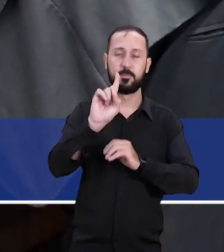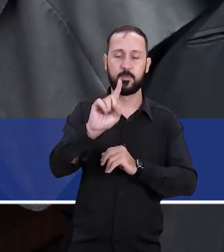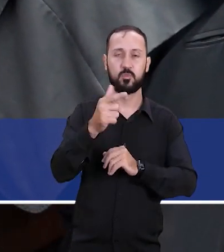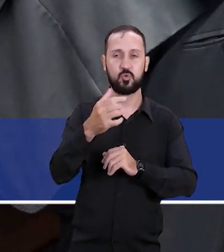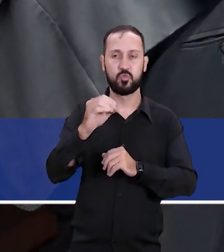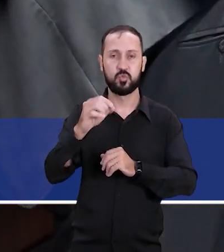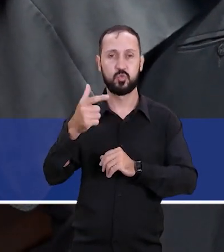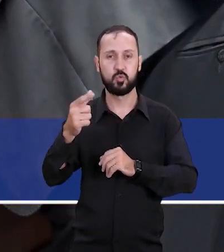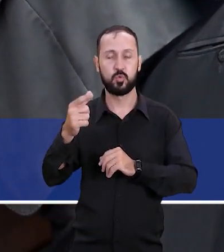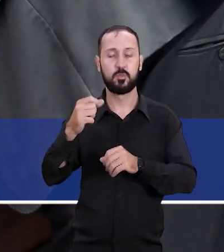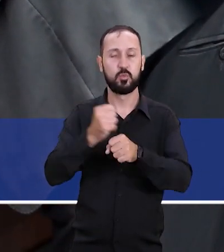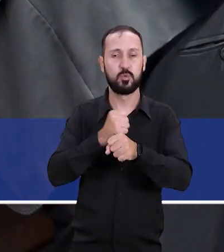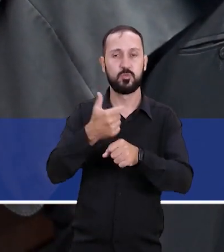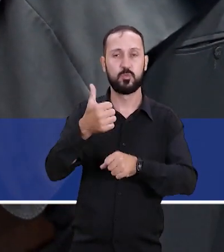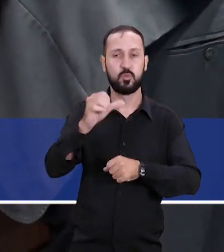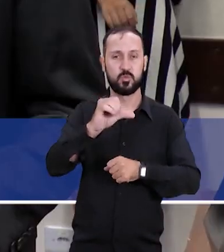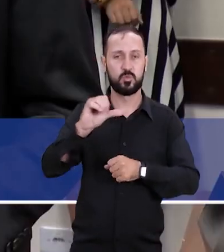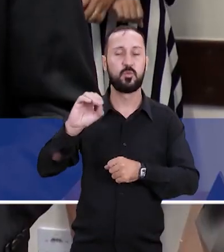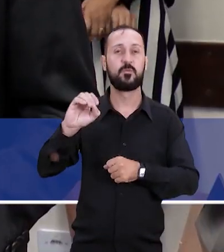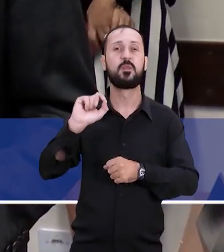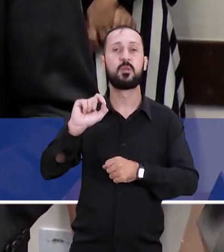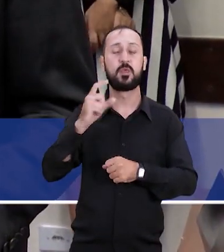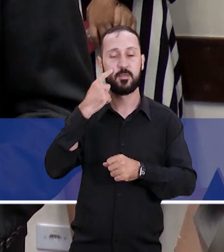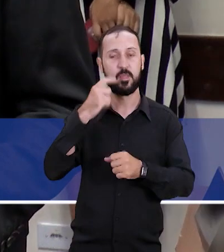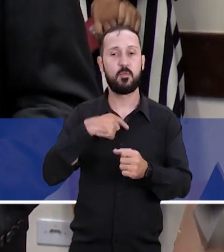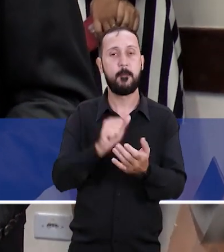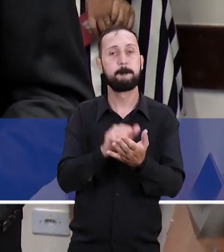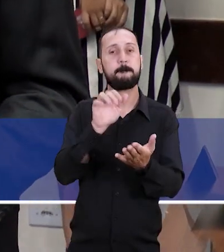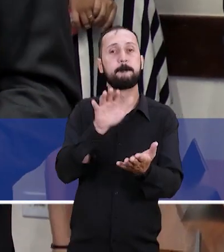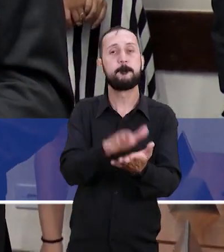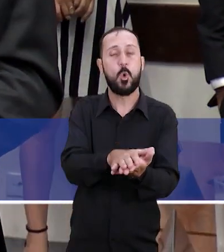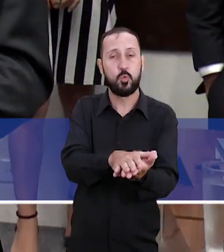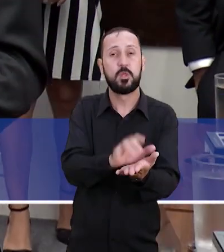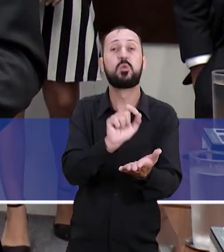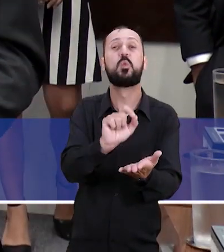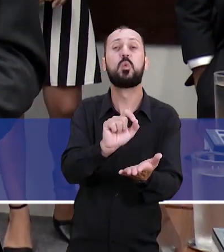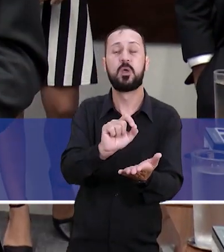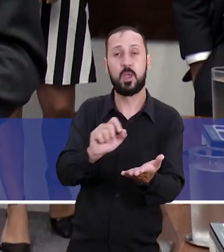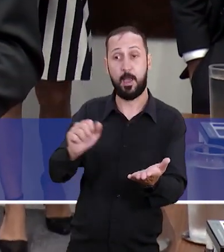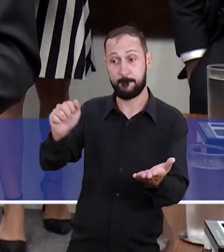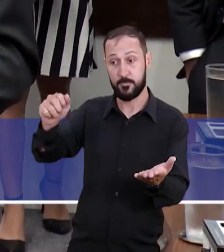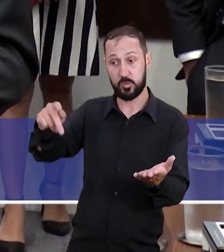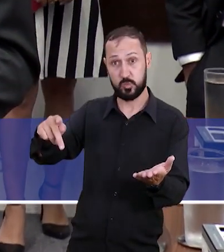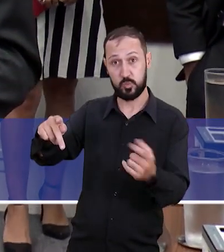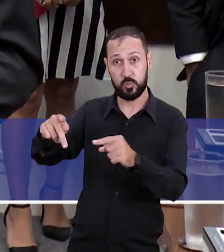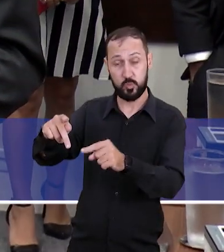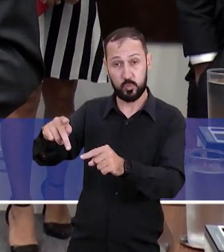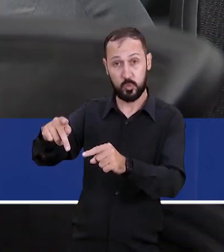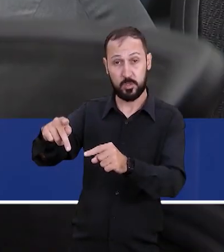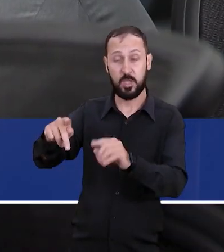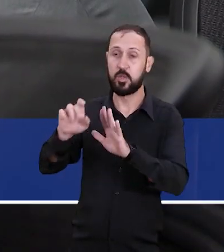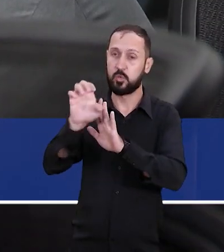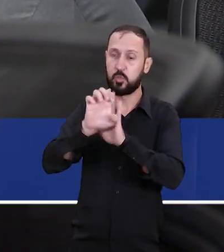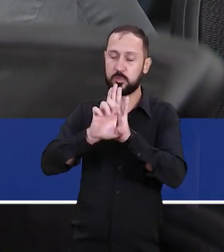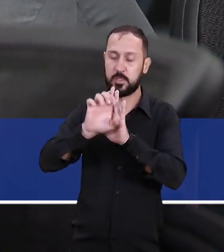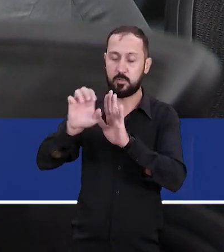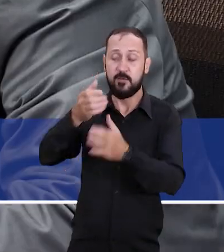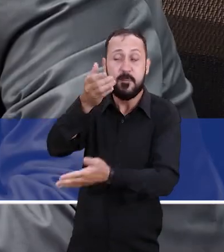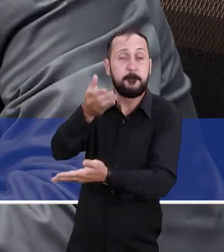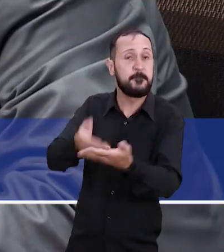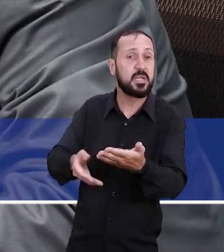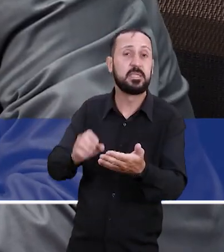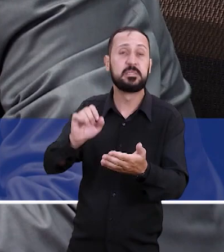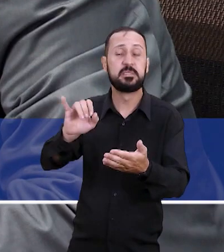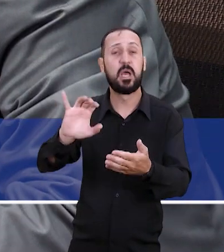Lei 1102 de 1990 e acrescenta a pena disciplinar de cassação de aposentadoria ao Estatuto